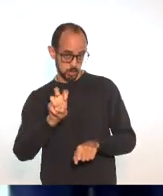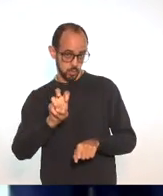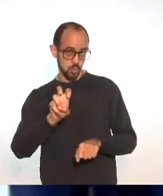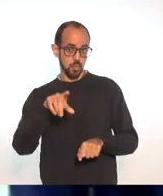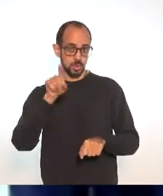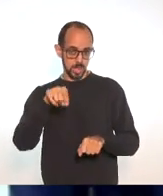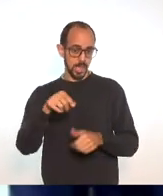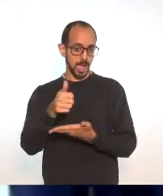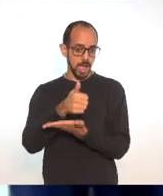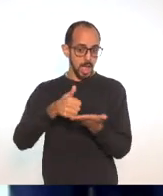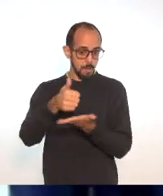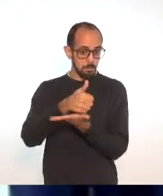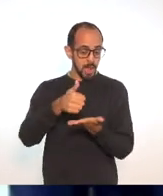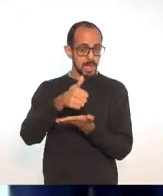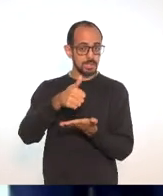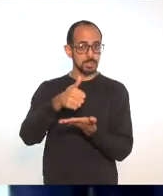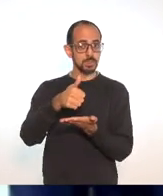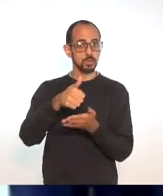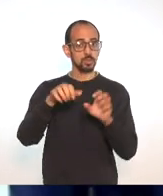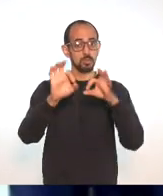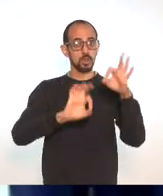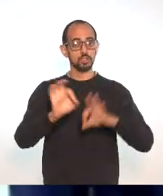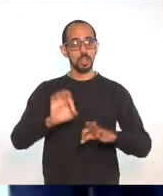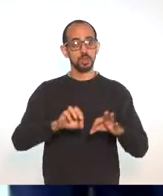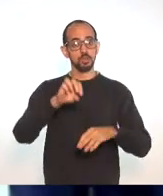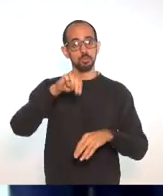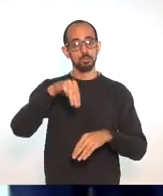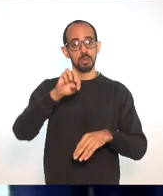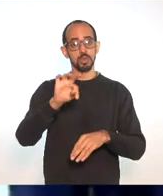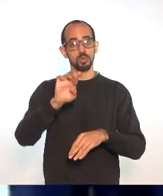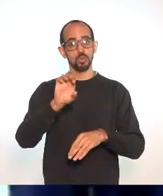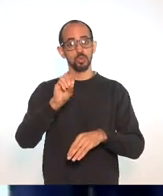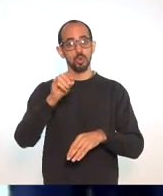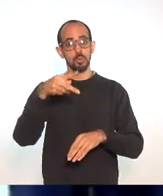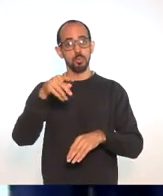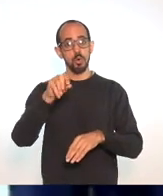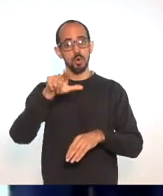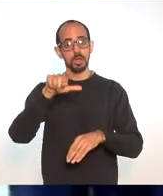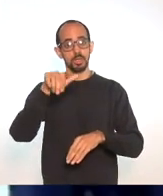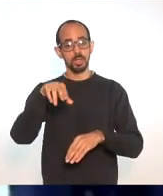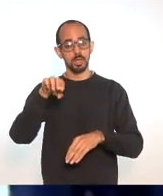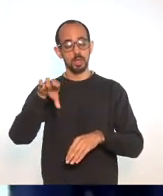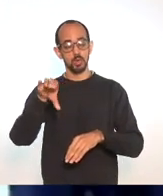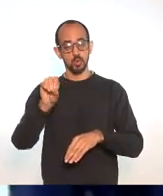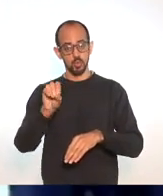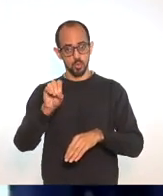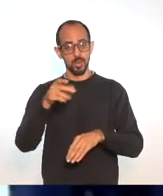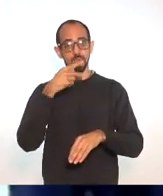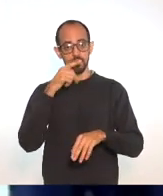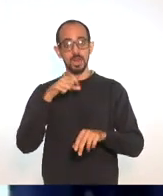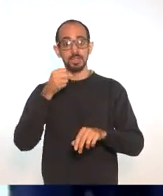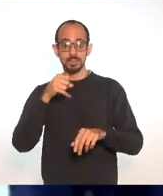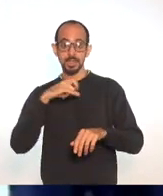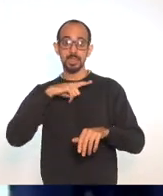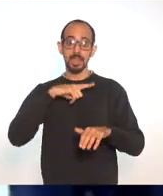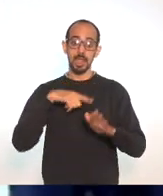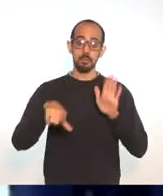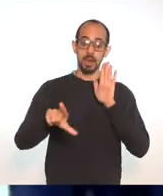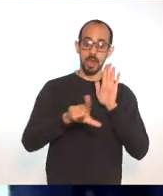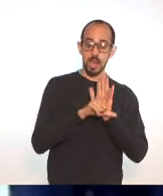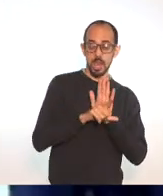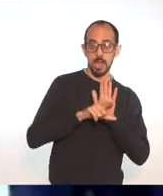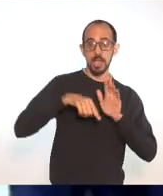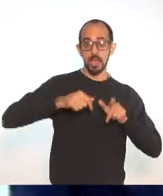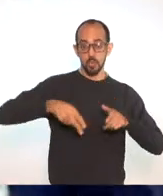Embasa Todo projeto Metropolitano ele fala que de que qual uma regulamentação eles aquele tal é aqui